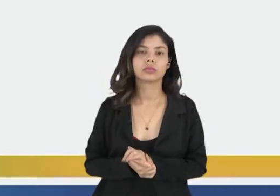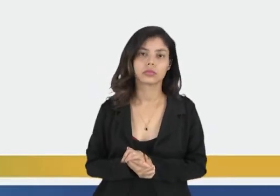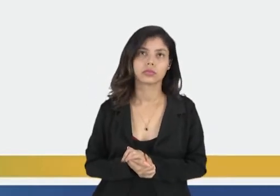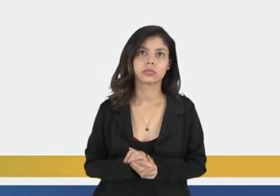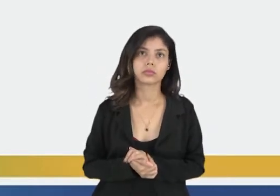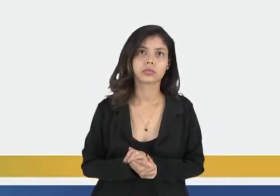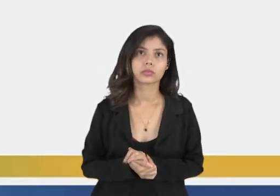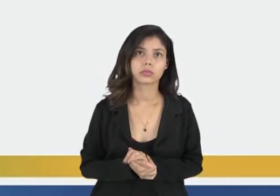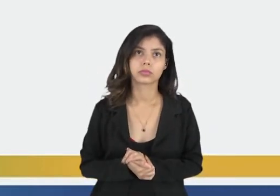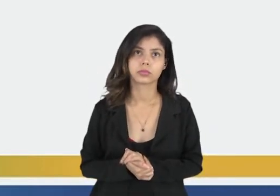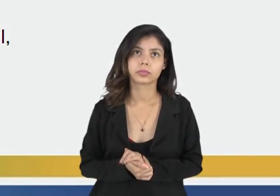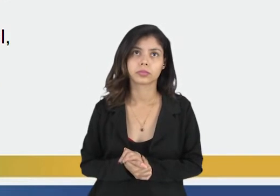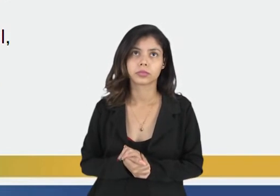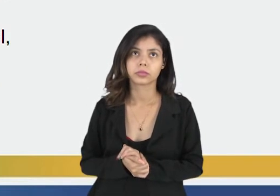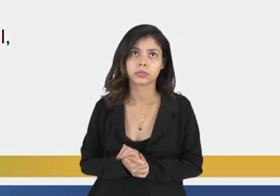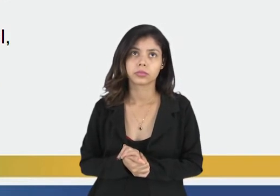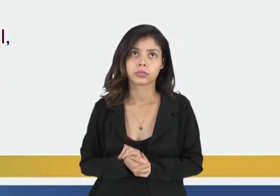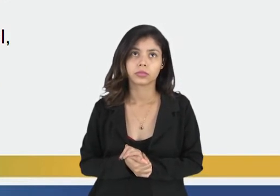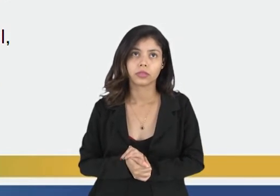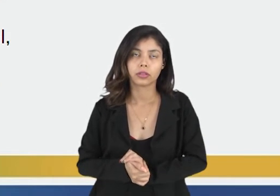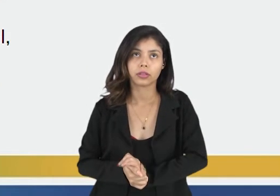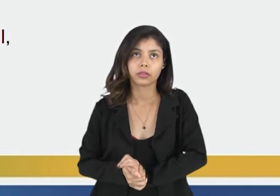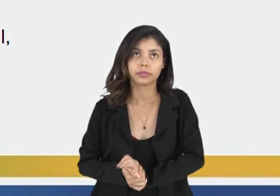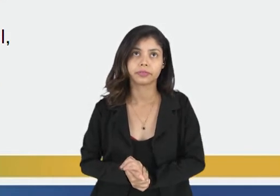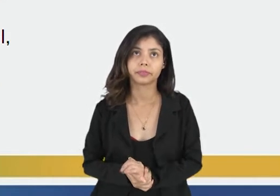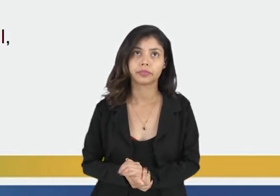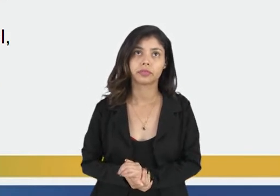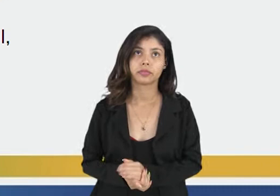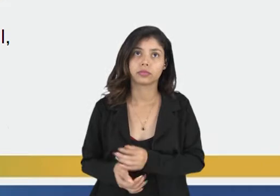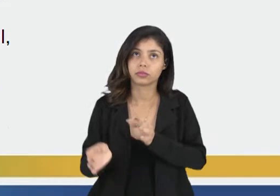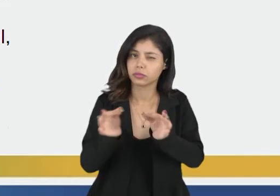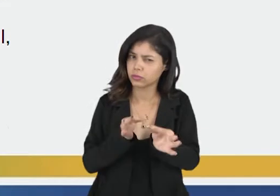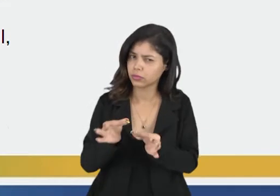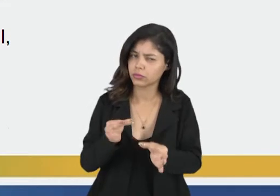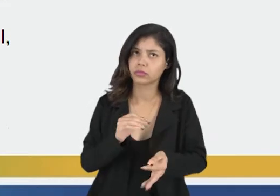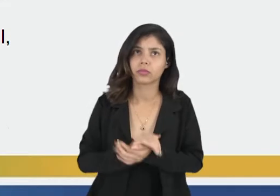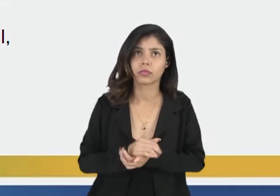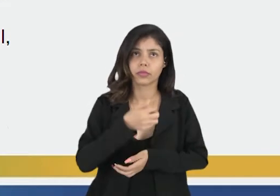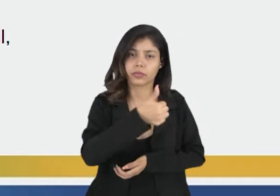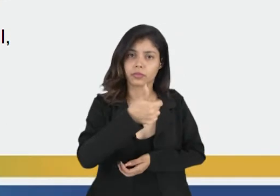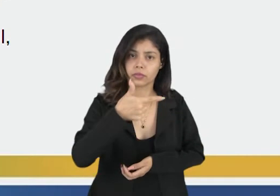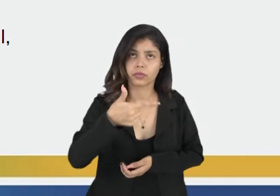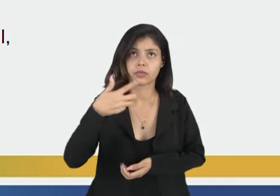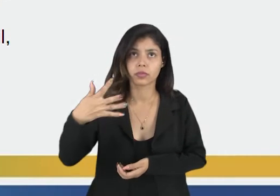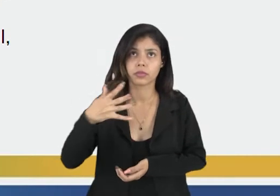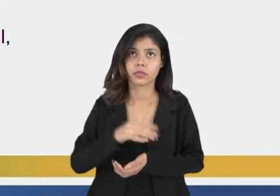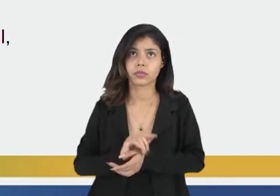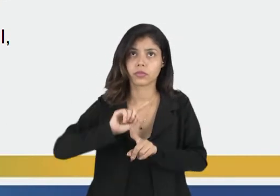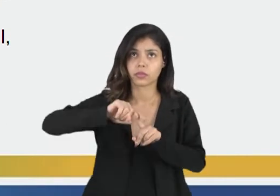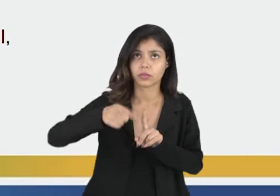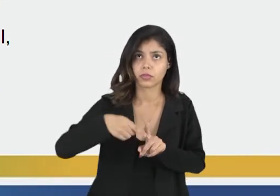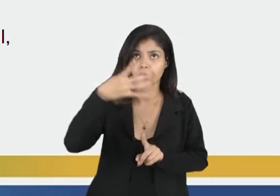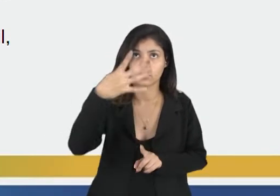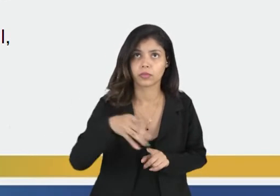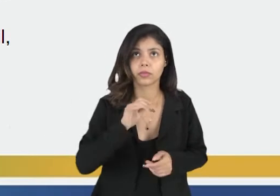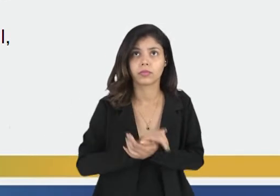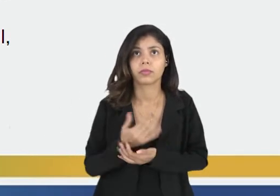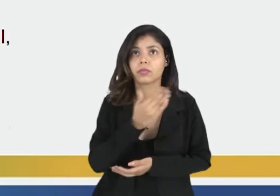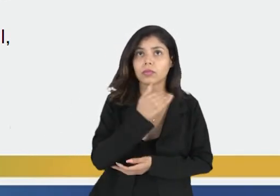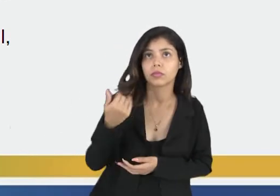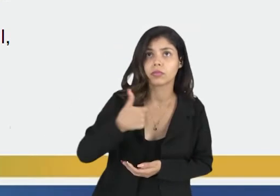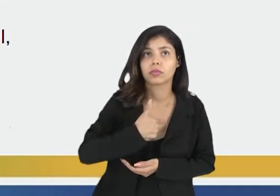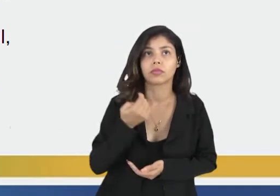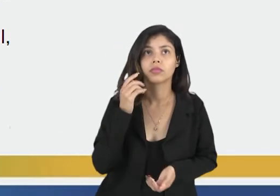as diferenças. Vamos lá. Uma design de interiores de 24 anos, grávida de 4